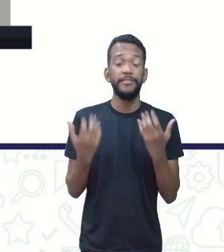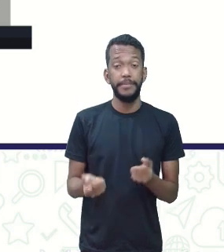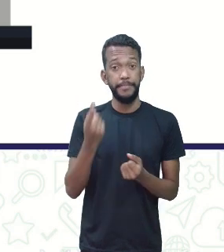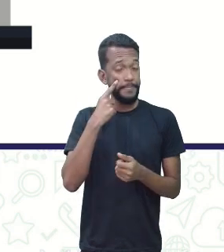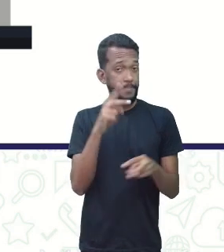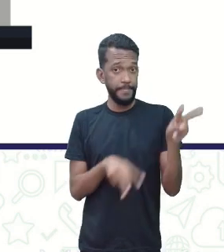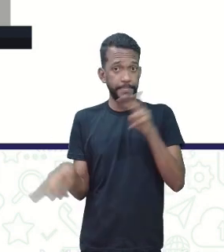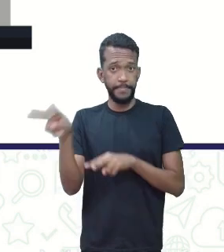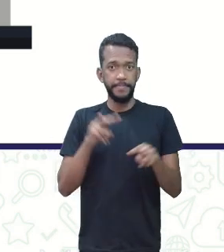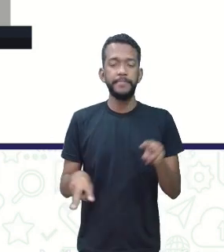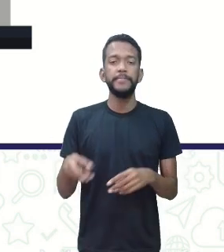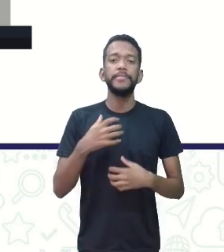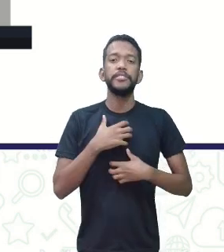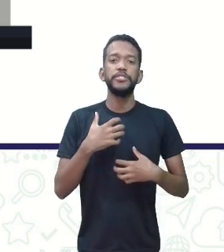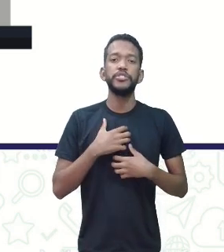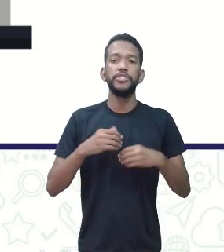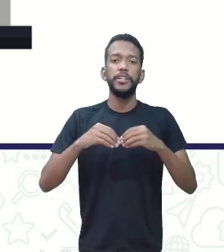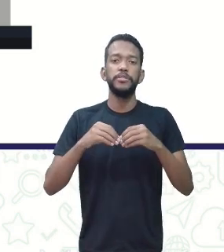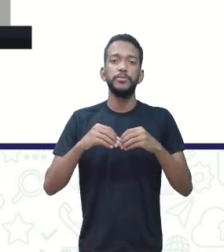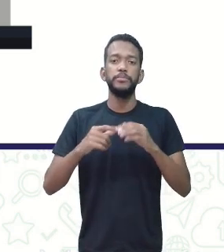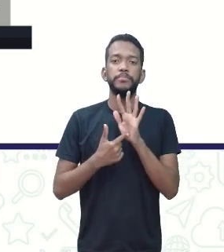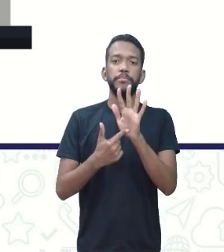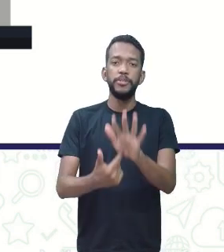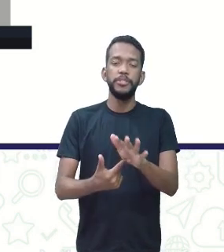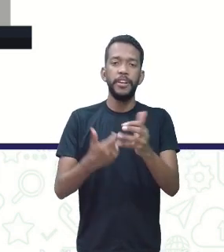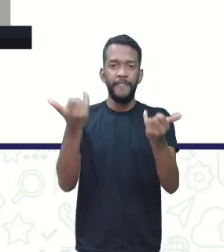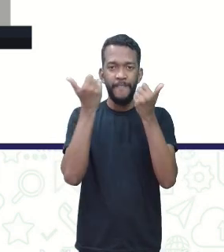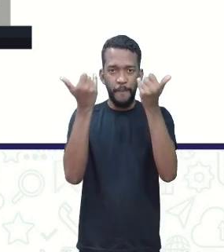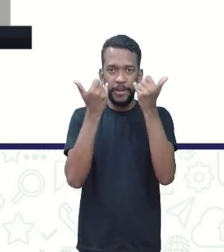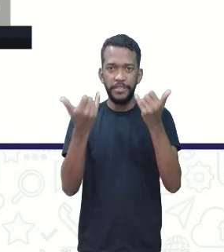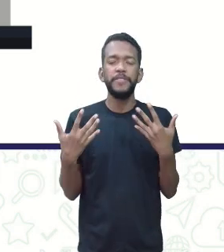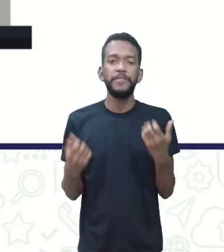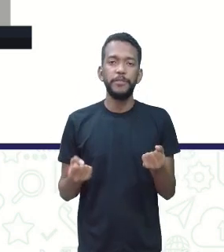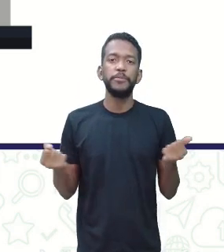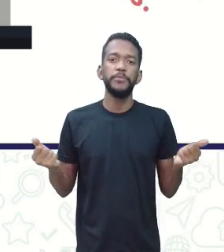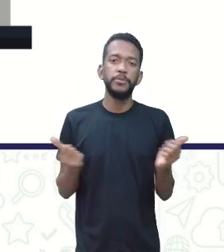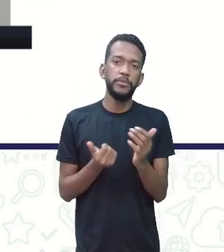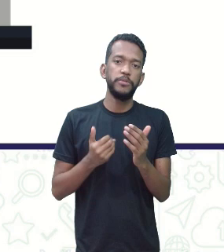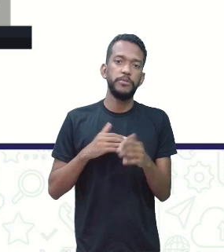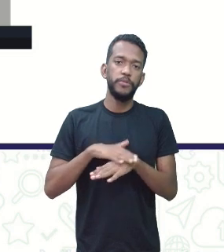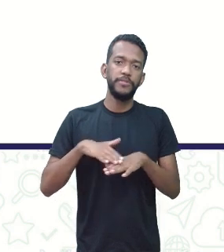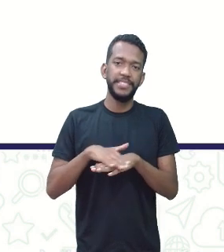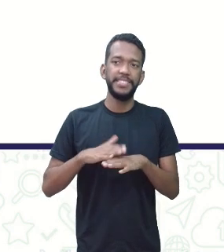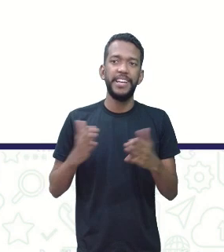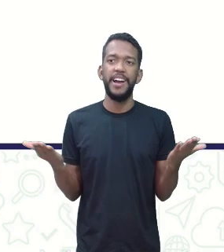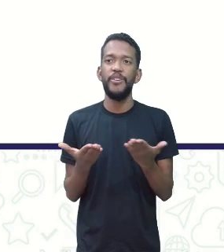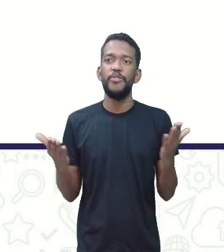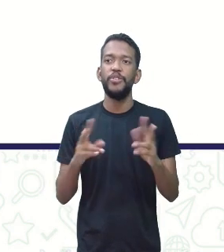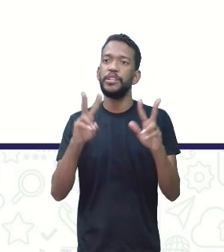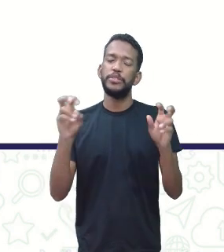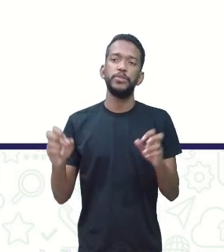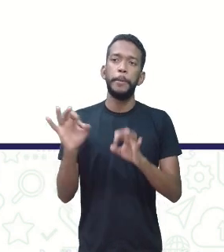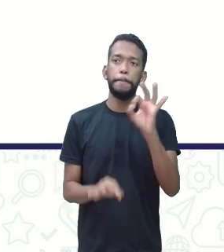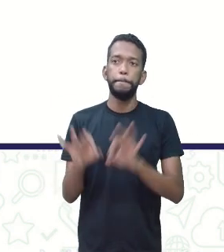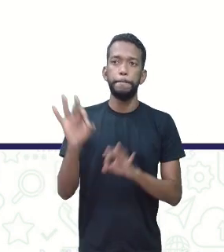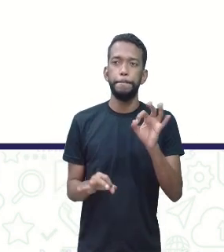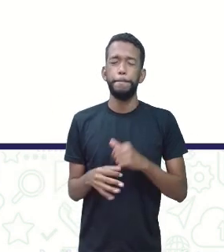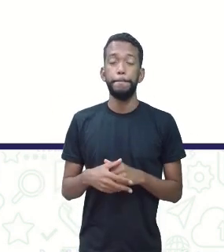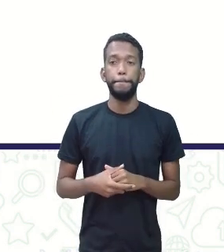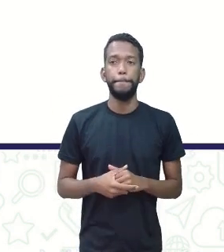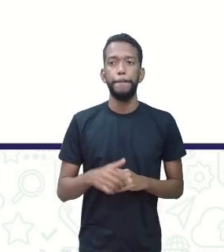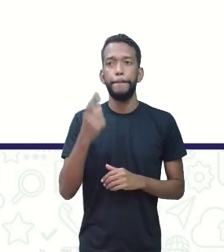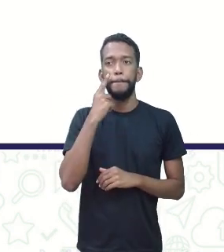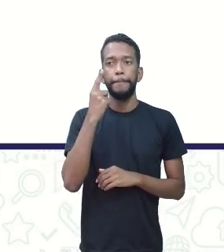de expor essa informação. Então, a gente vai conversar agora sobre essa organização, tá? Por